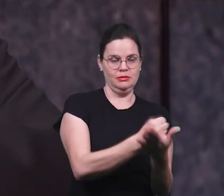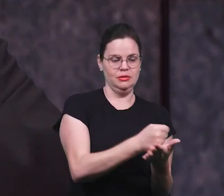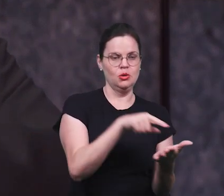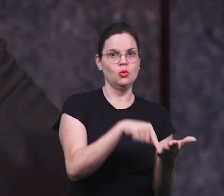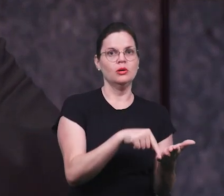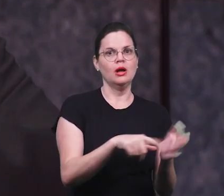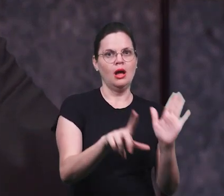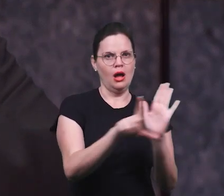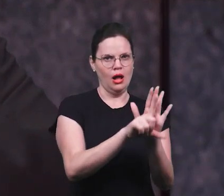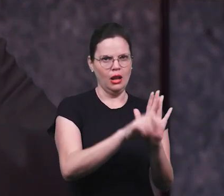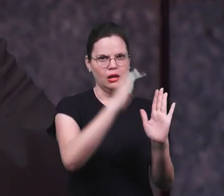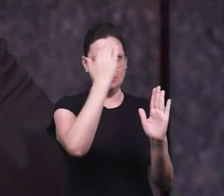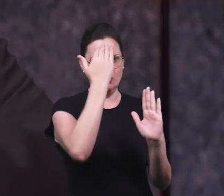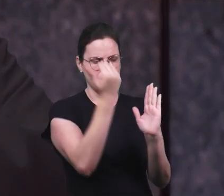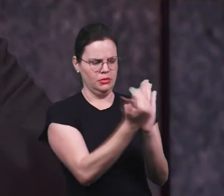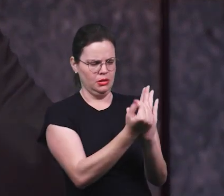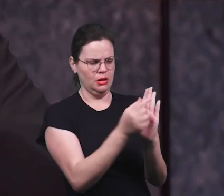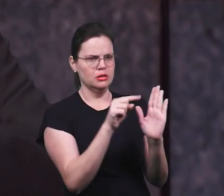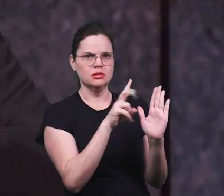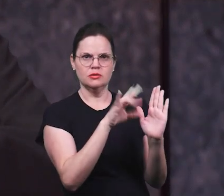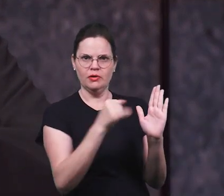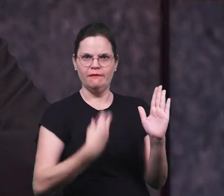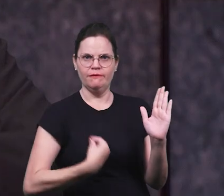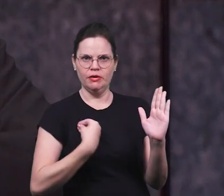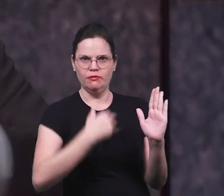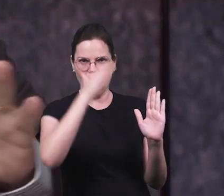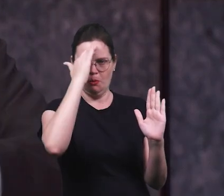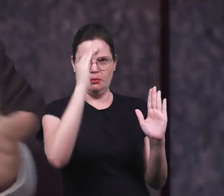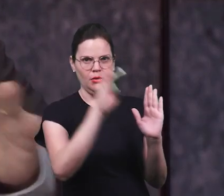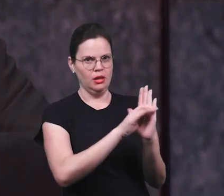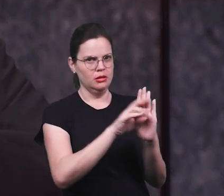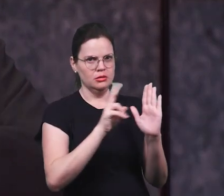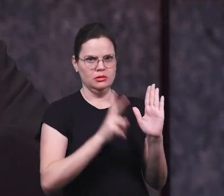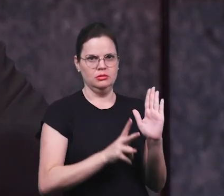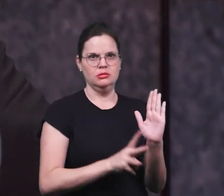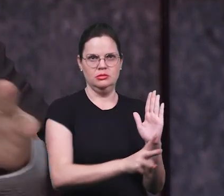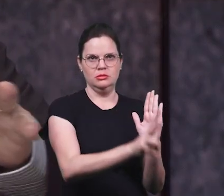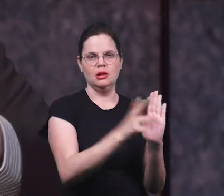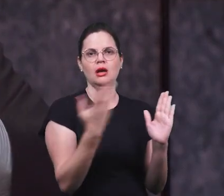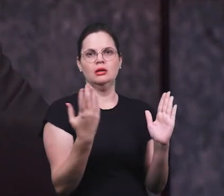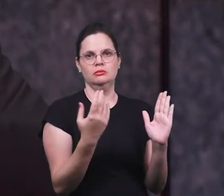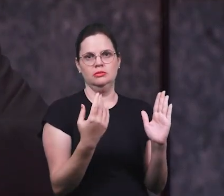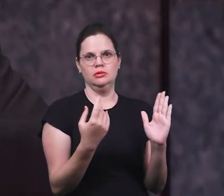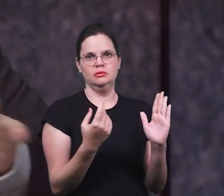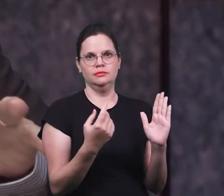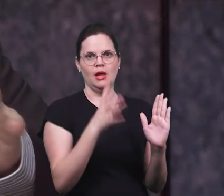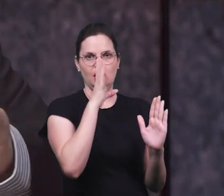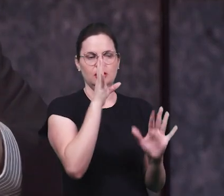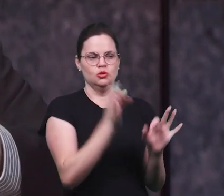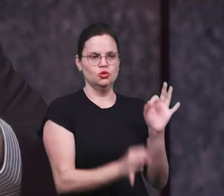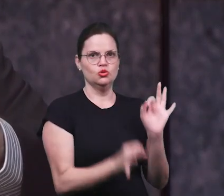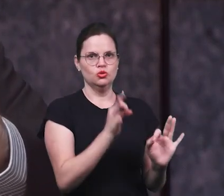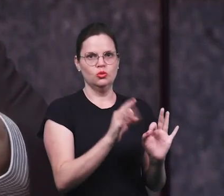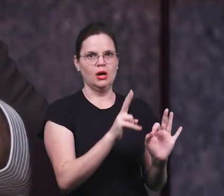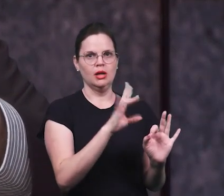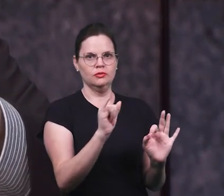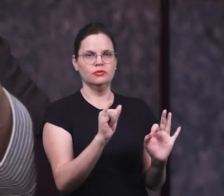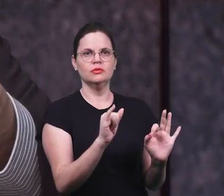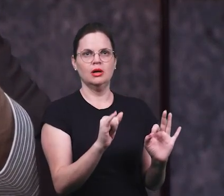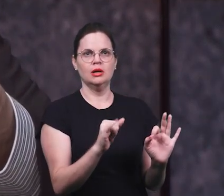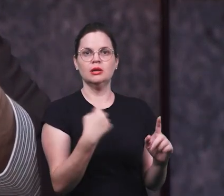lei viverá por elas. Ele era julgado pela lei. Aliás, o